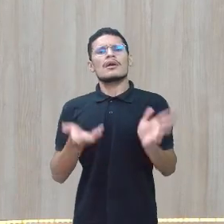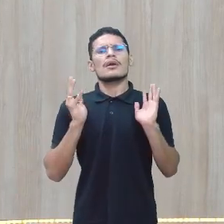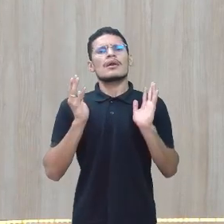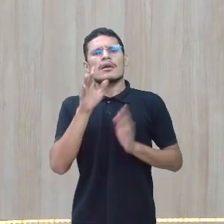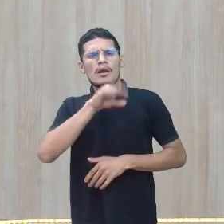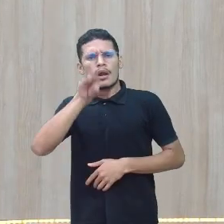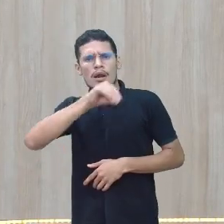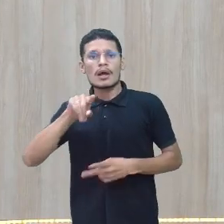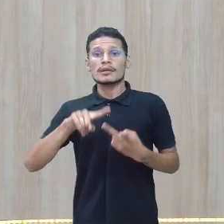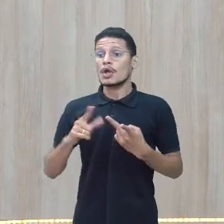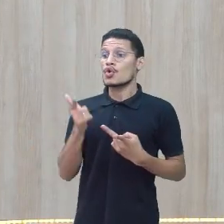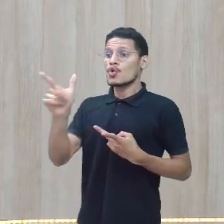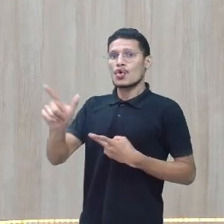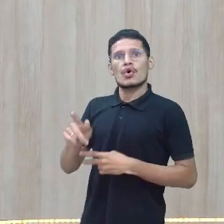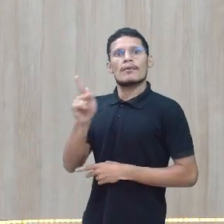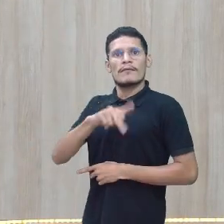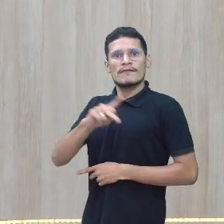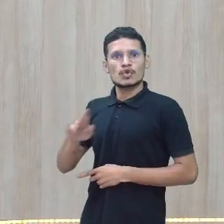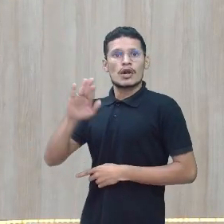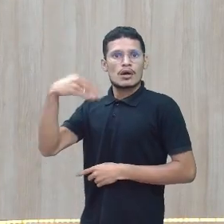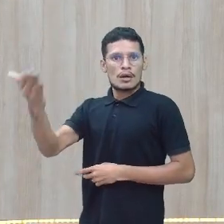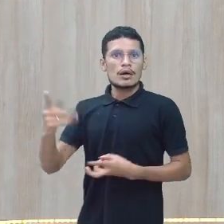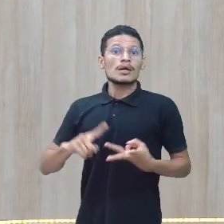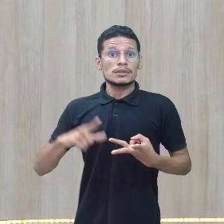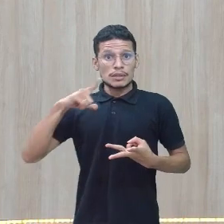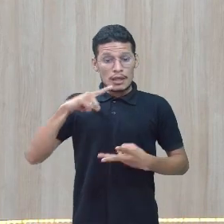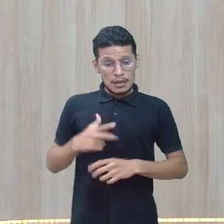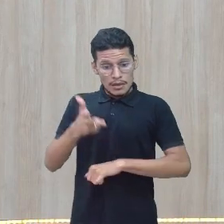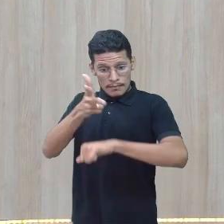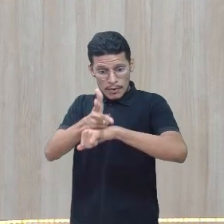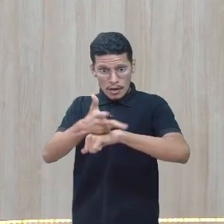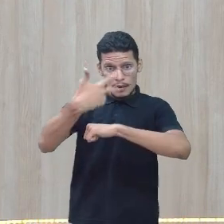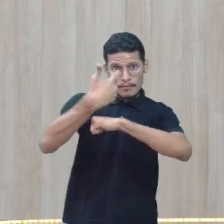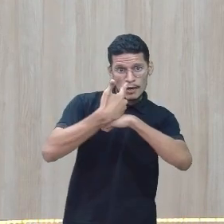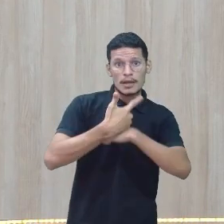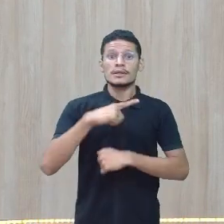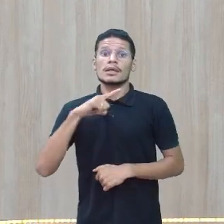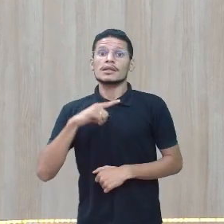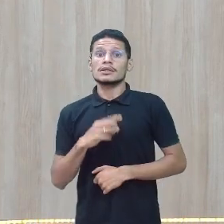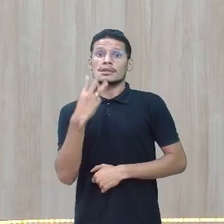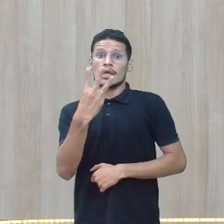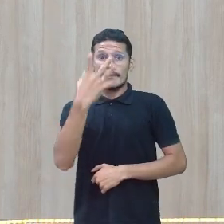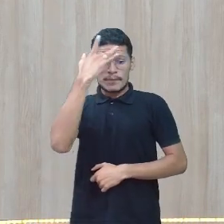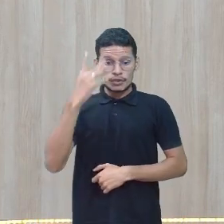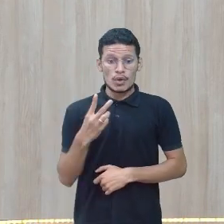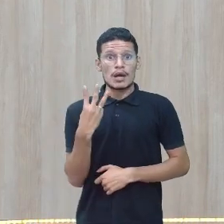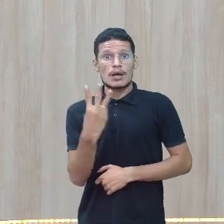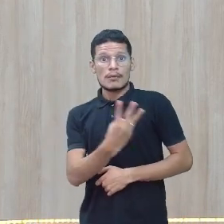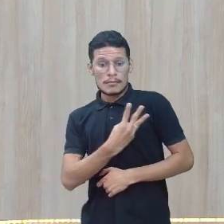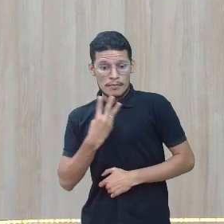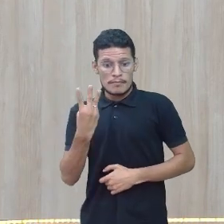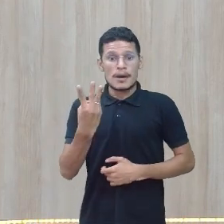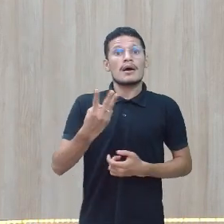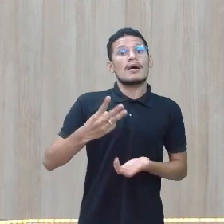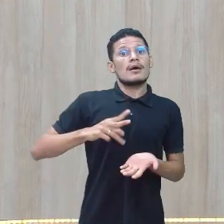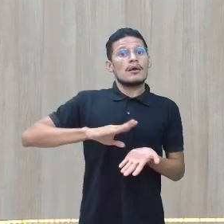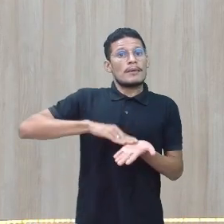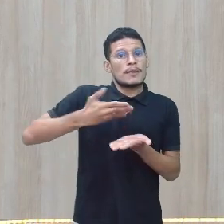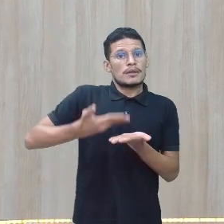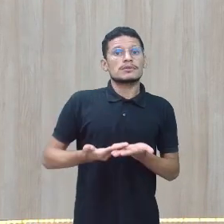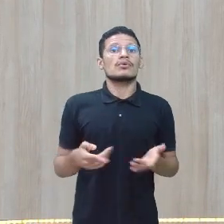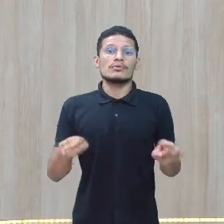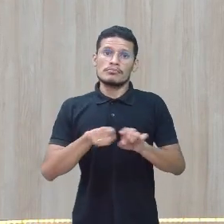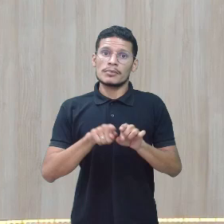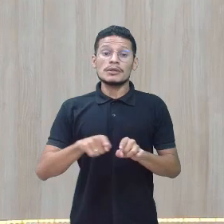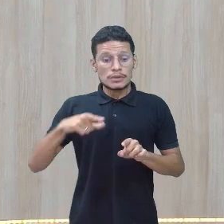fora. Eu tenho 3 produtores ali na frente. Eu tenho 3 pessoas que podem se revezar para fazer essa interpretação. Então, dentro